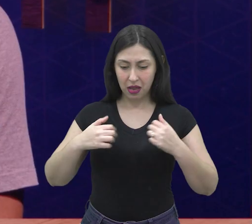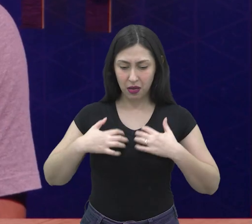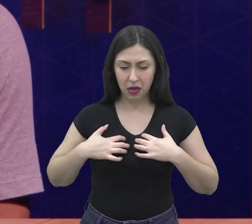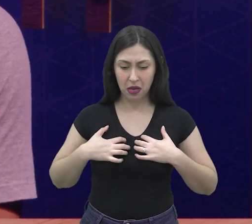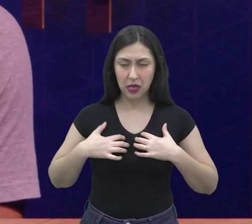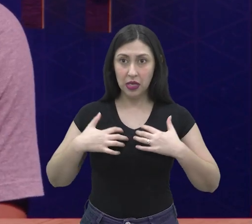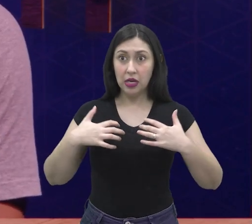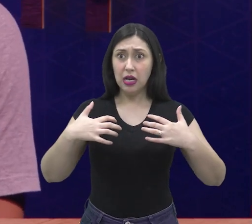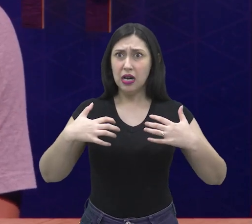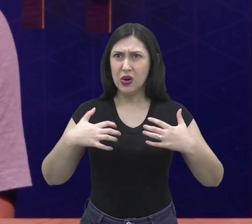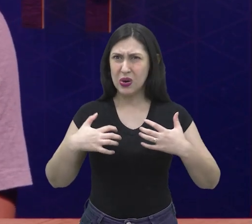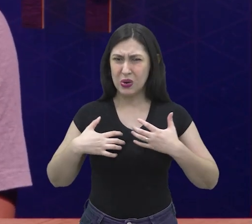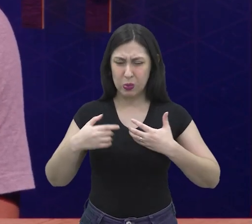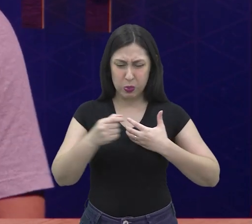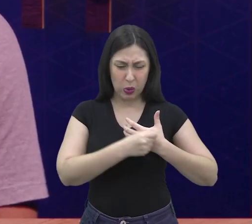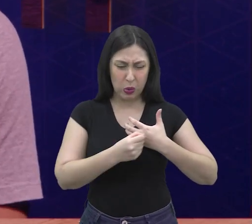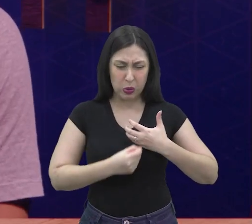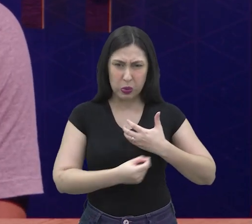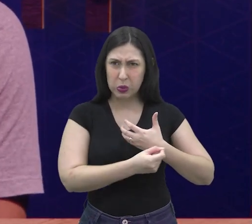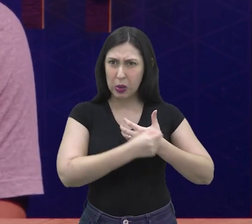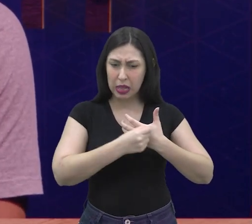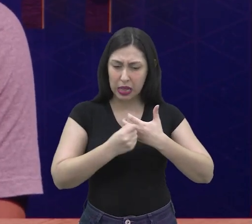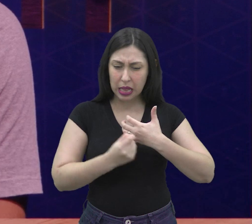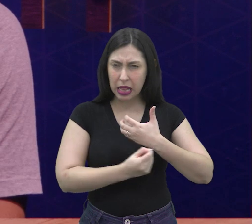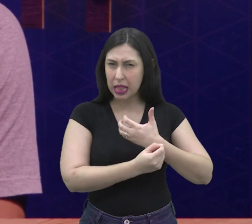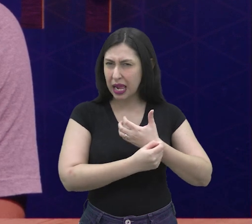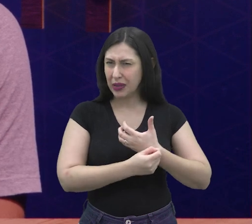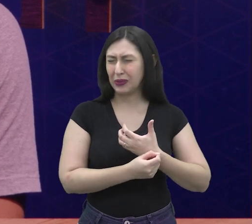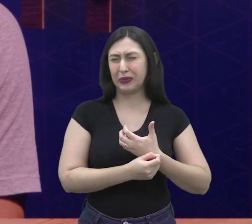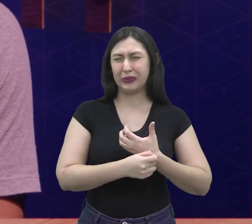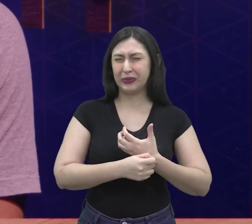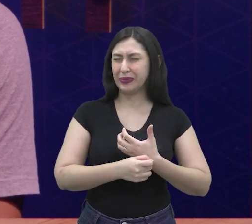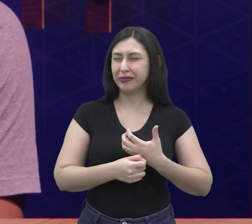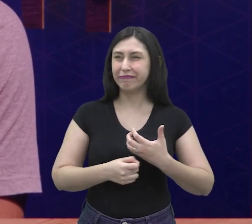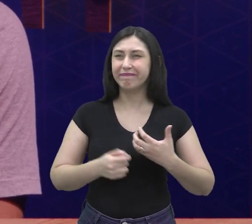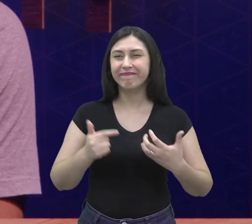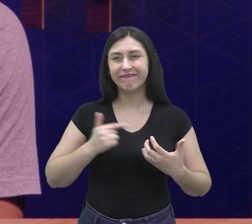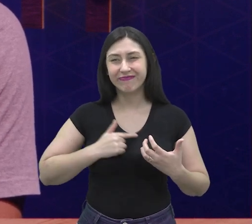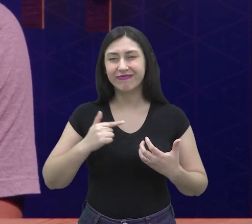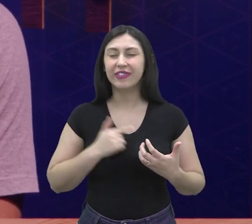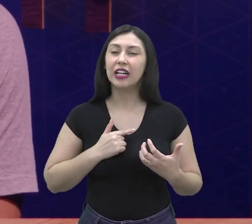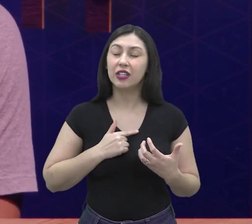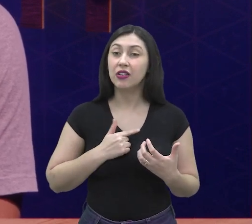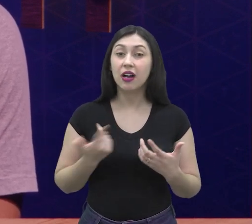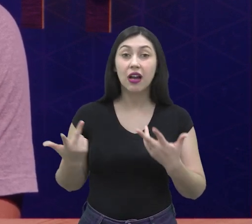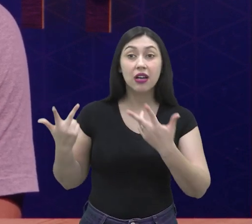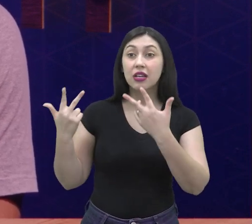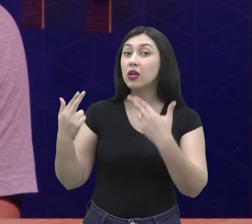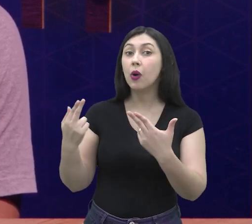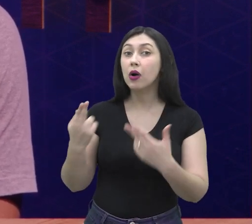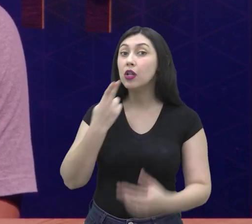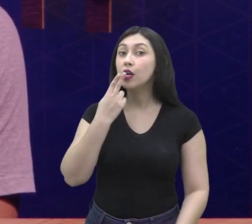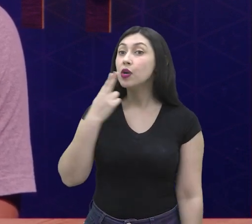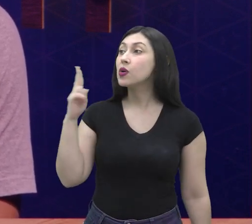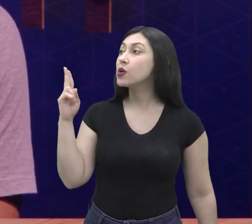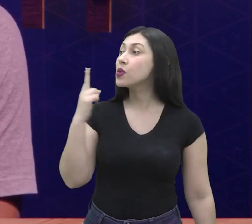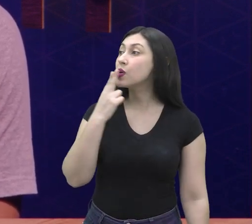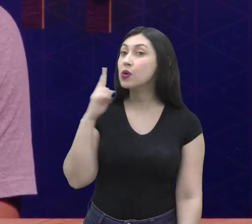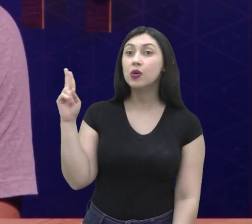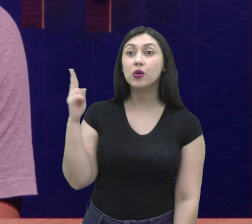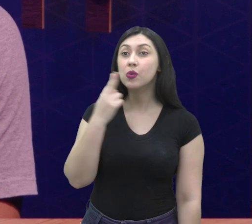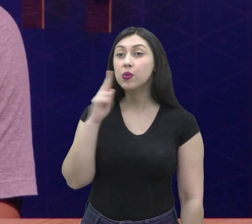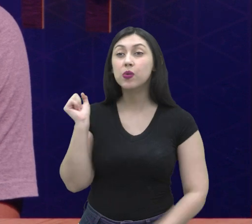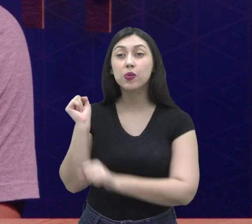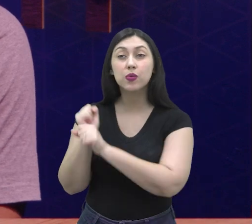tatuado. Olha só que nome feio, né? Pulmão tatuado, que é como se a gente tivesse realmente sido fumante por